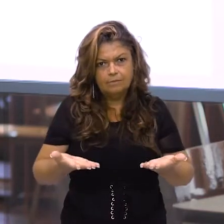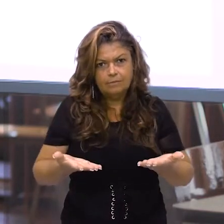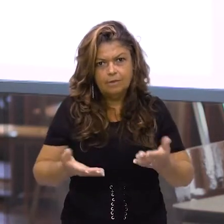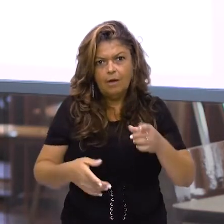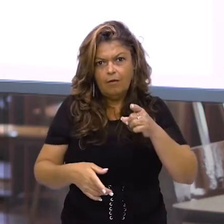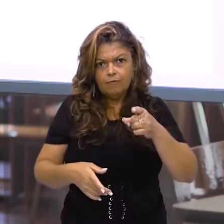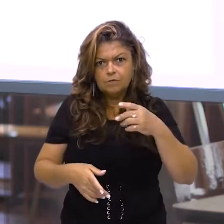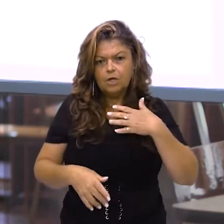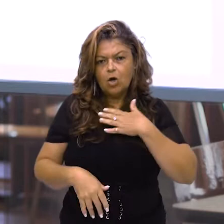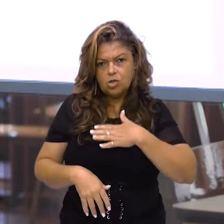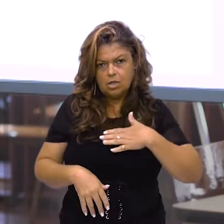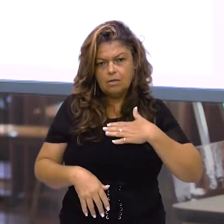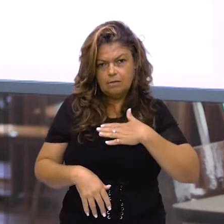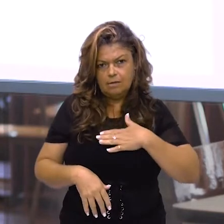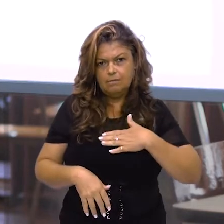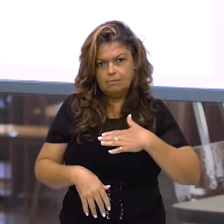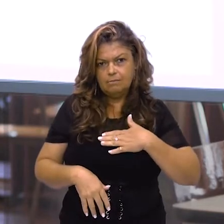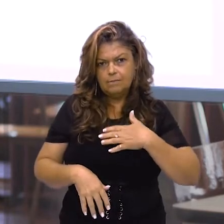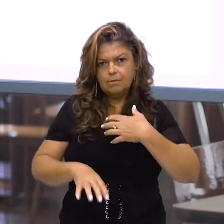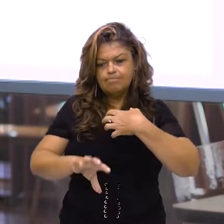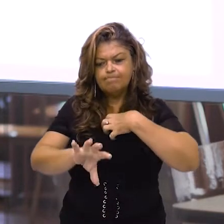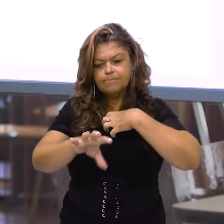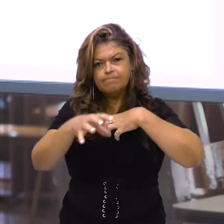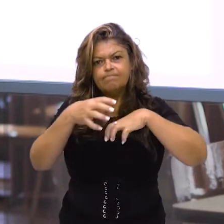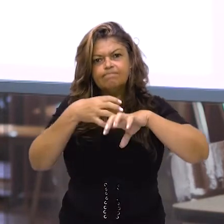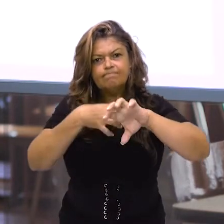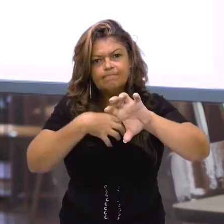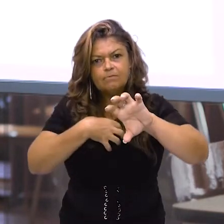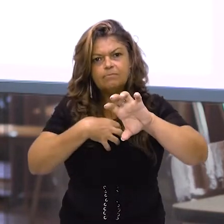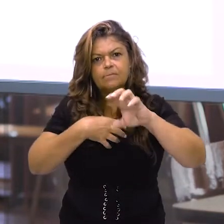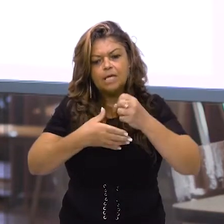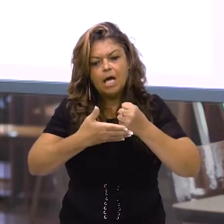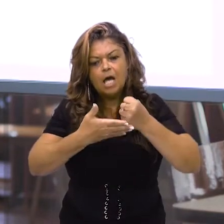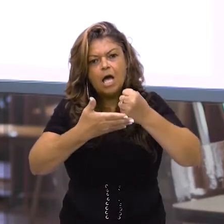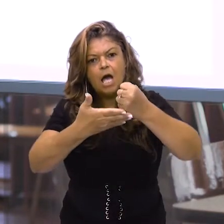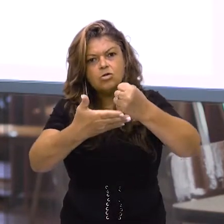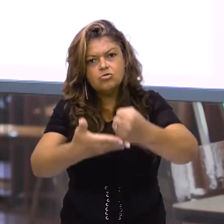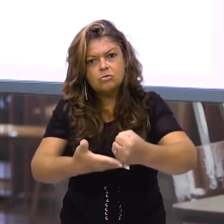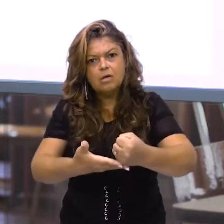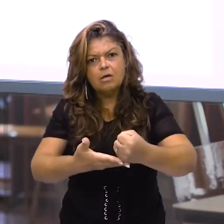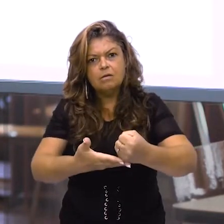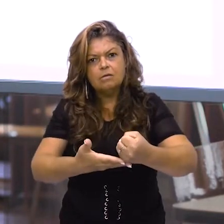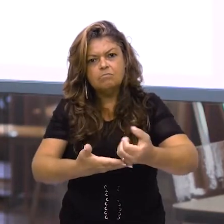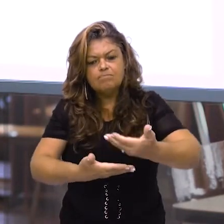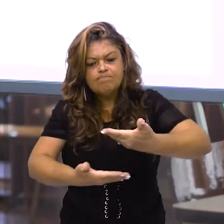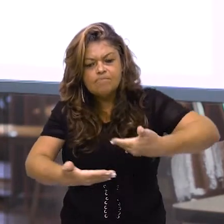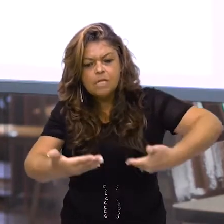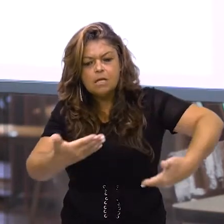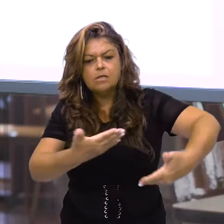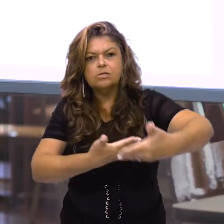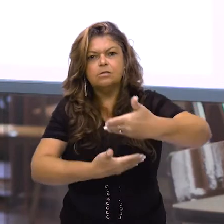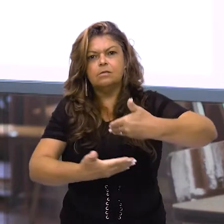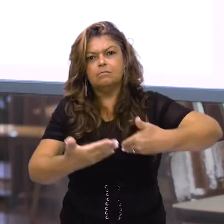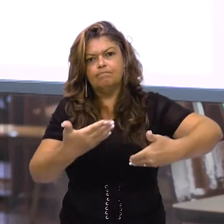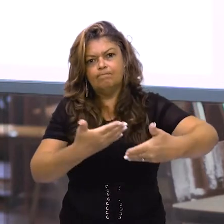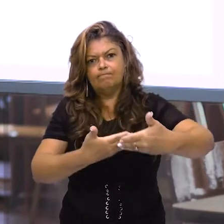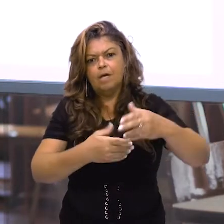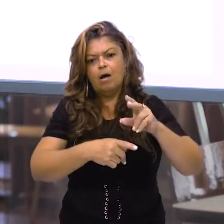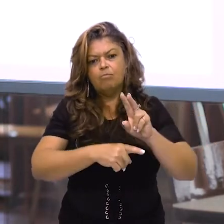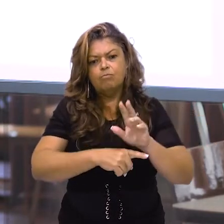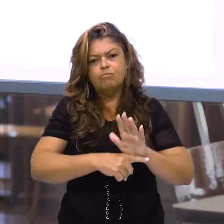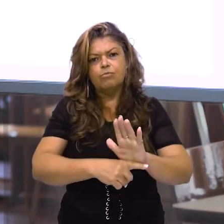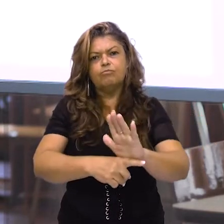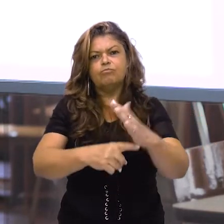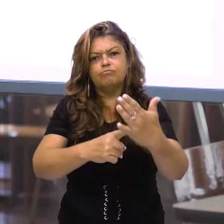de fazer com que aquela pessoa realizasse uma ação